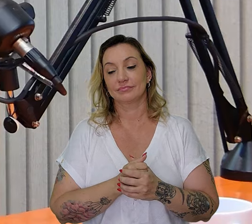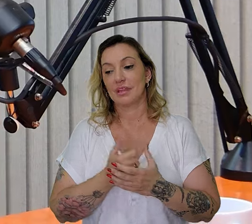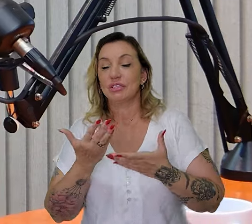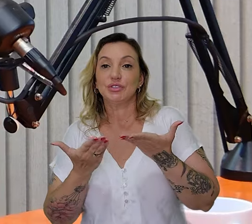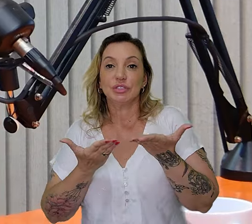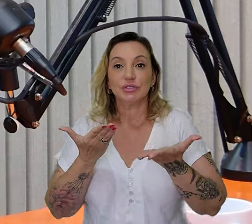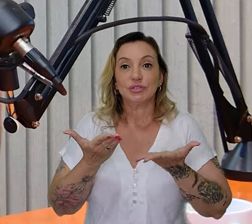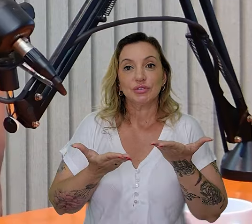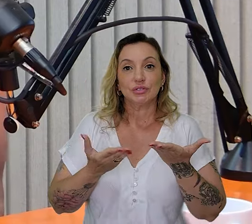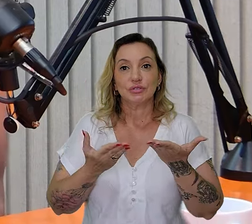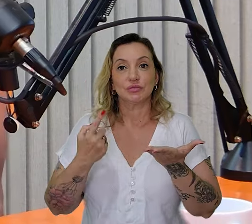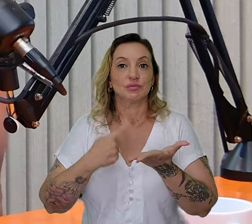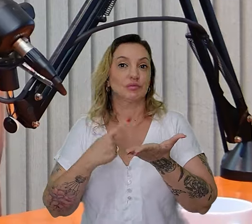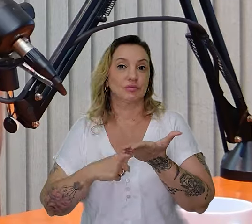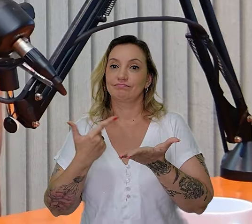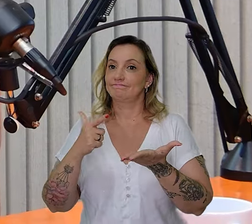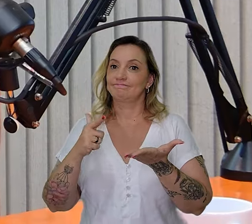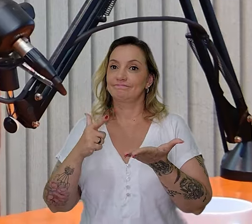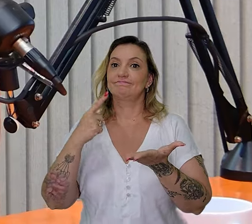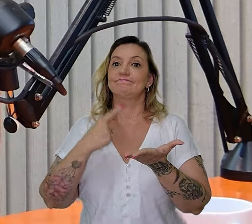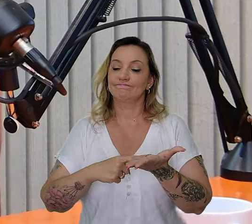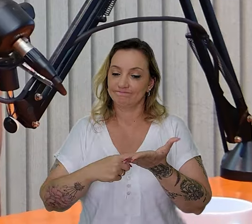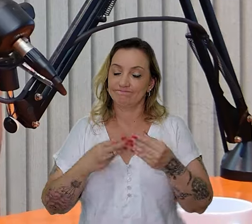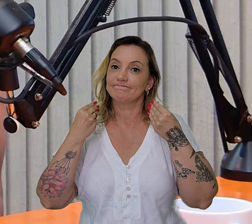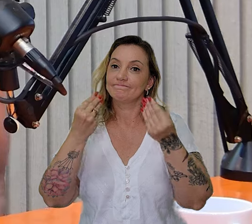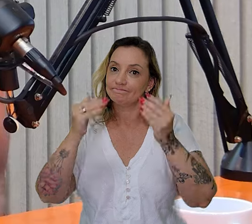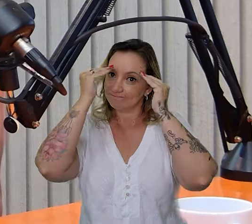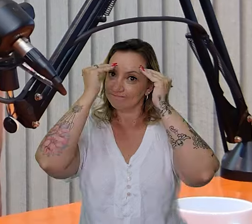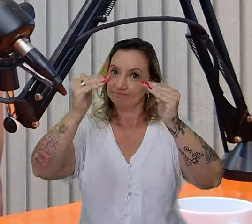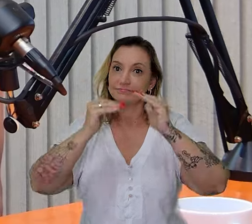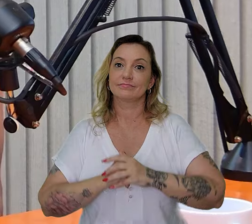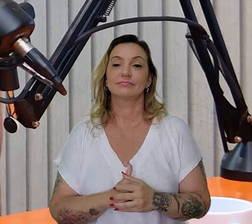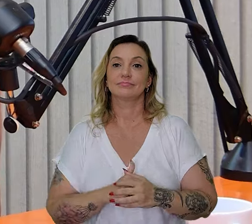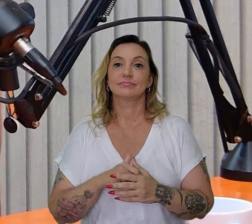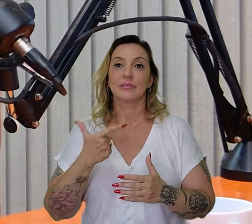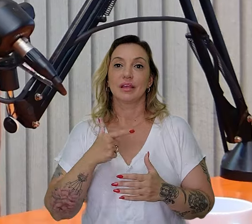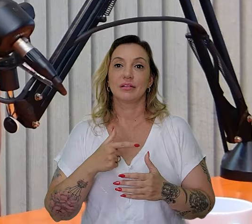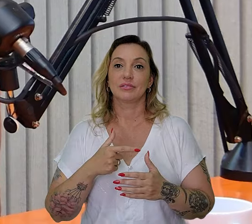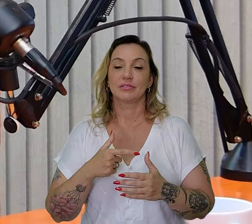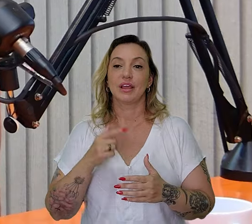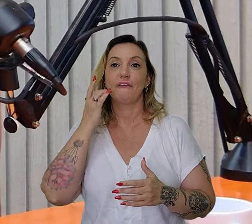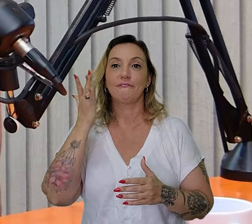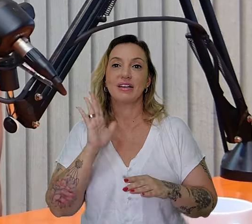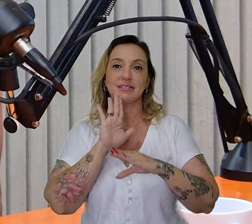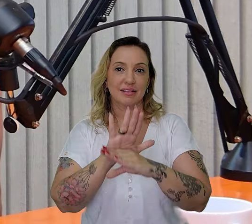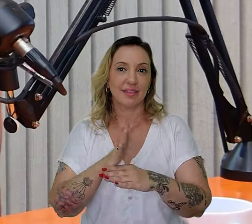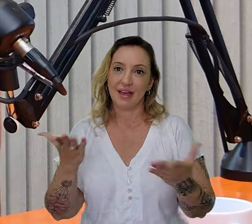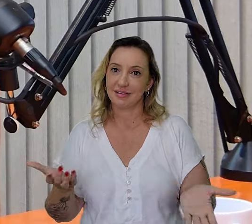O que foi combinado tem que ser entregue eh não não tem carteirada então nesses dois